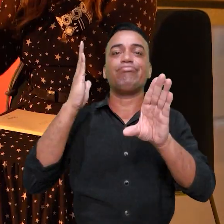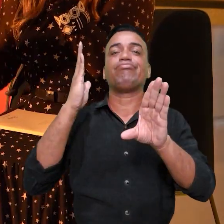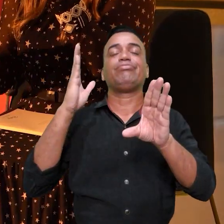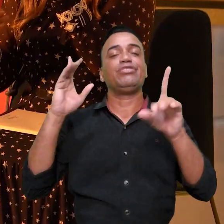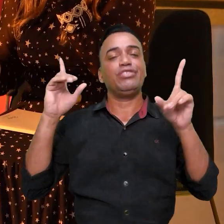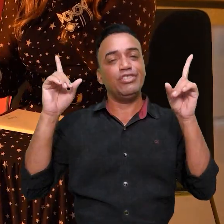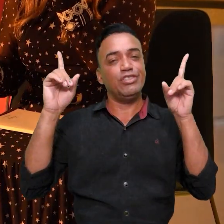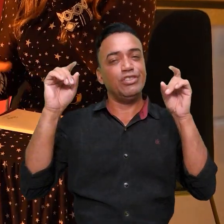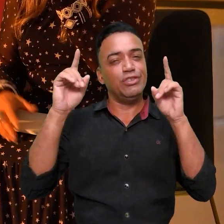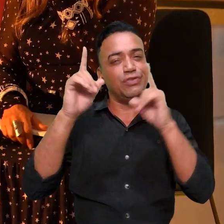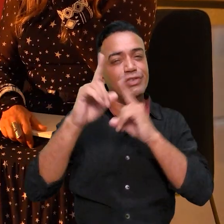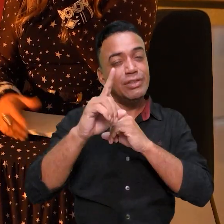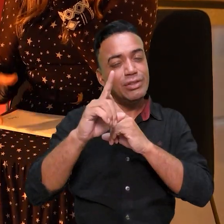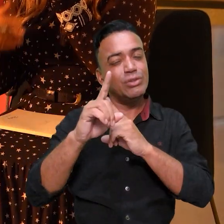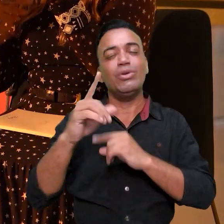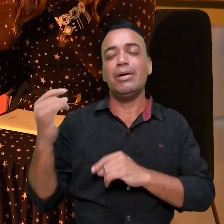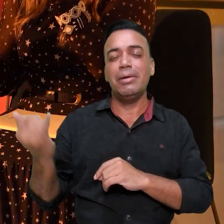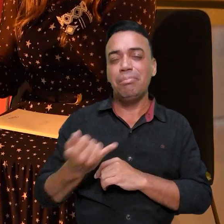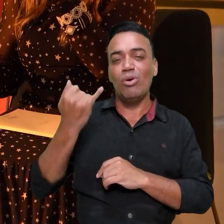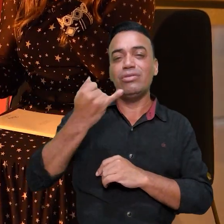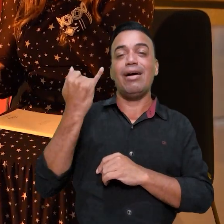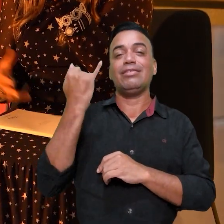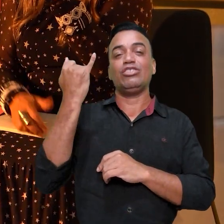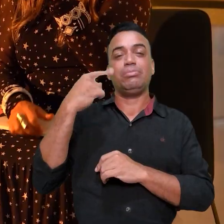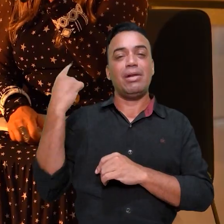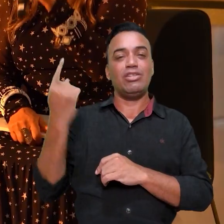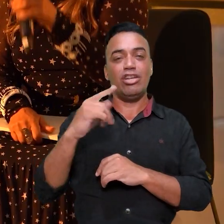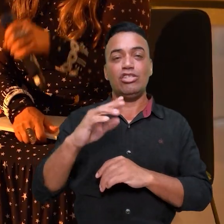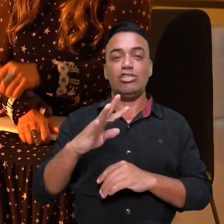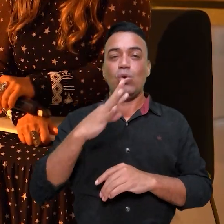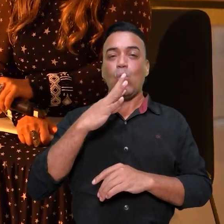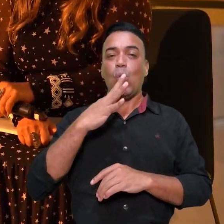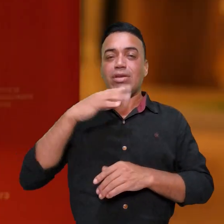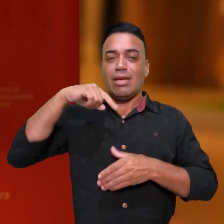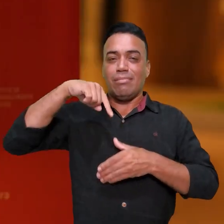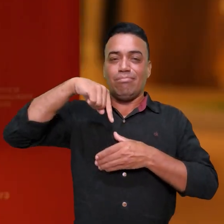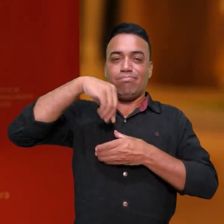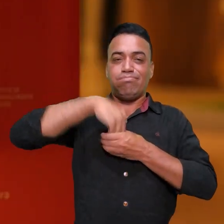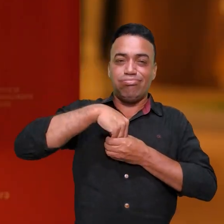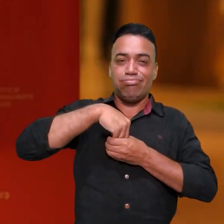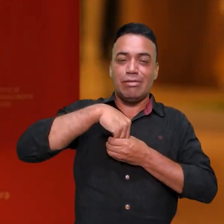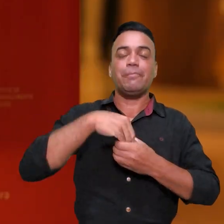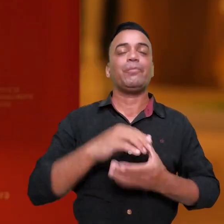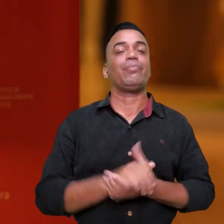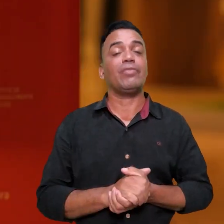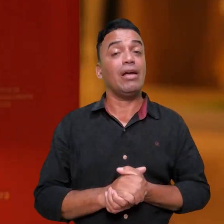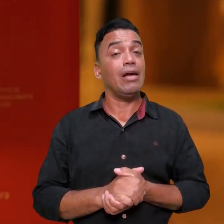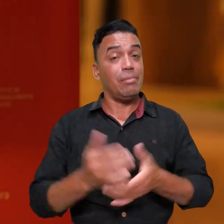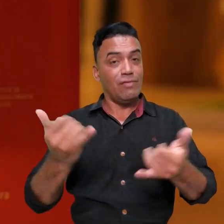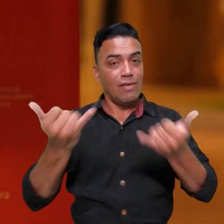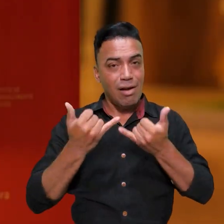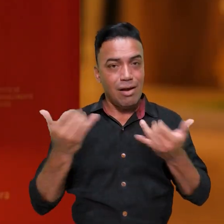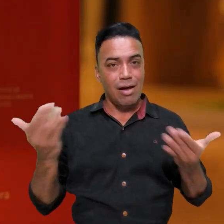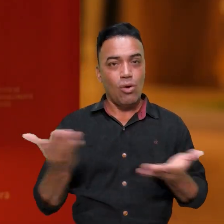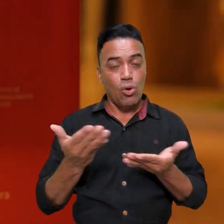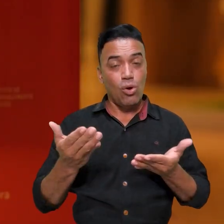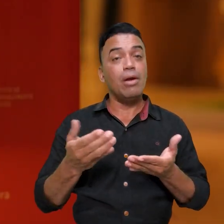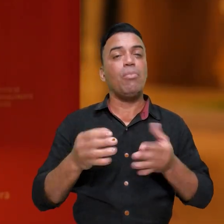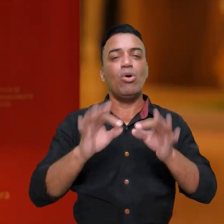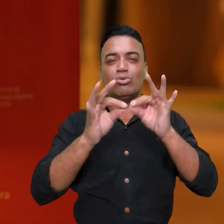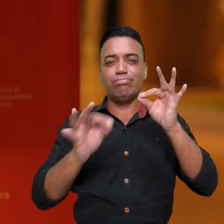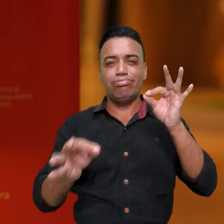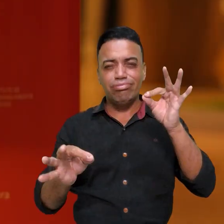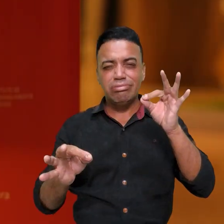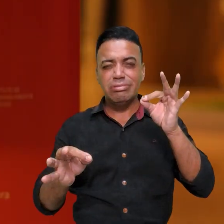e tão fundamental para a gente se conhecer. Me disseram agora aqui que eu posso